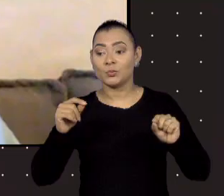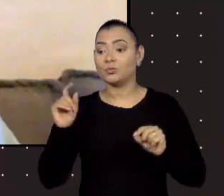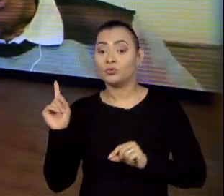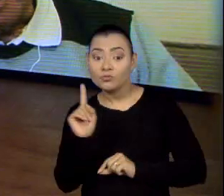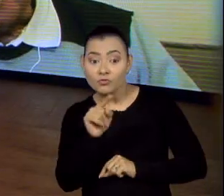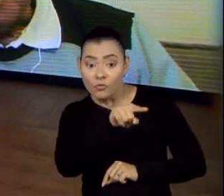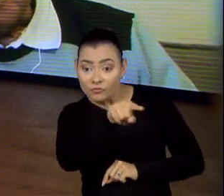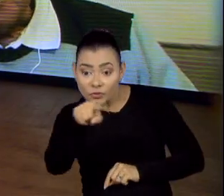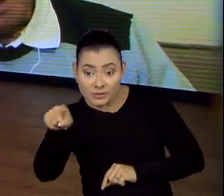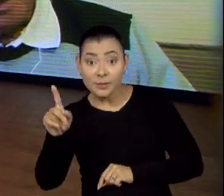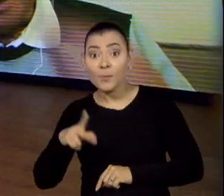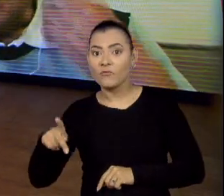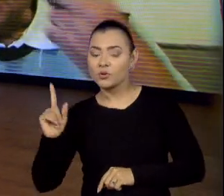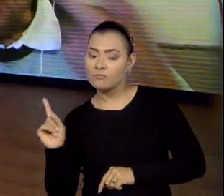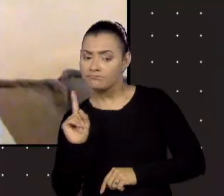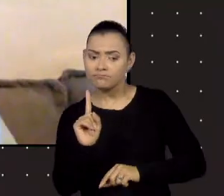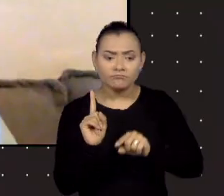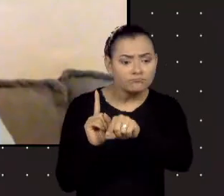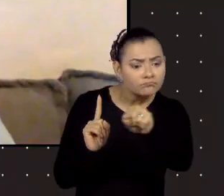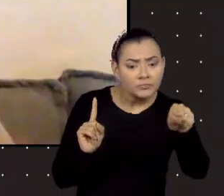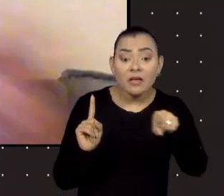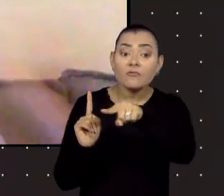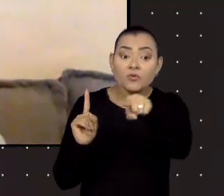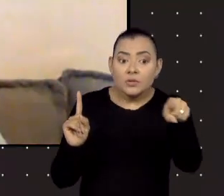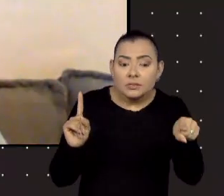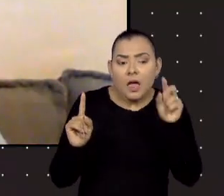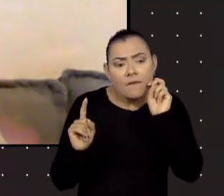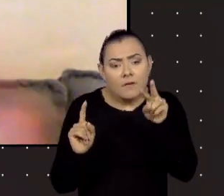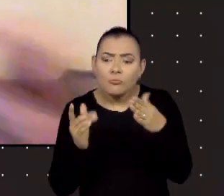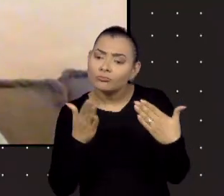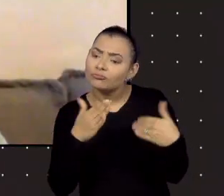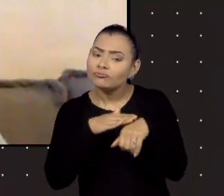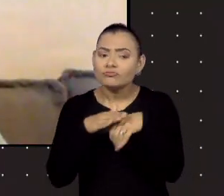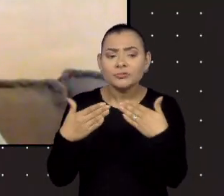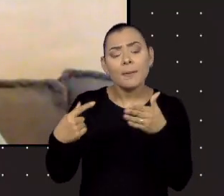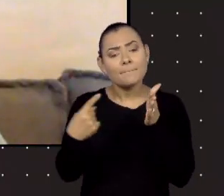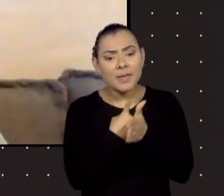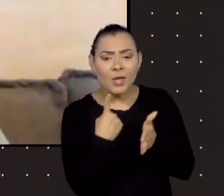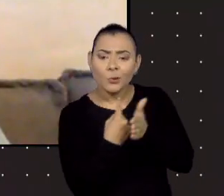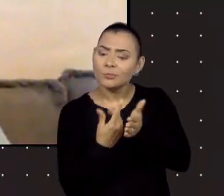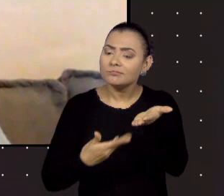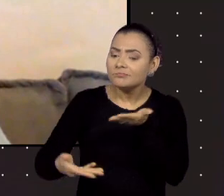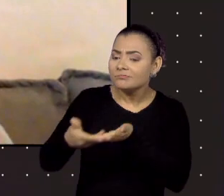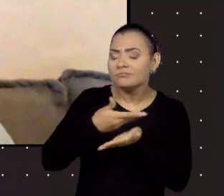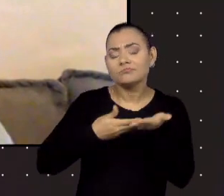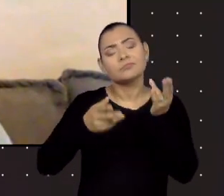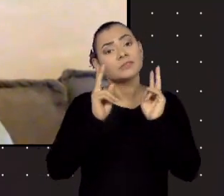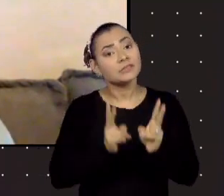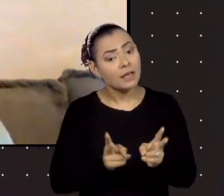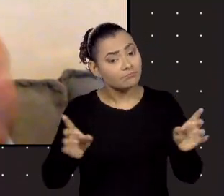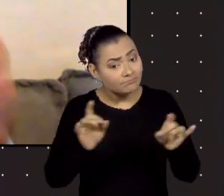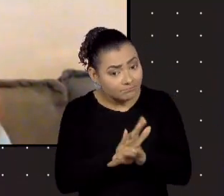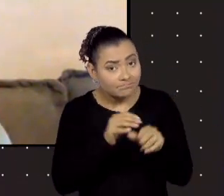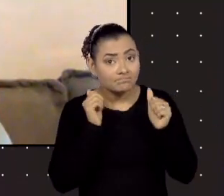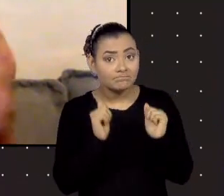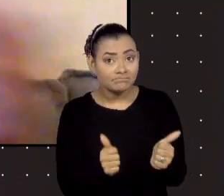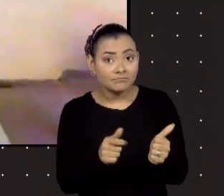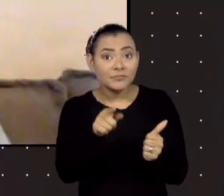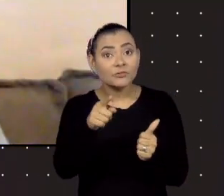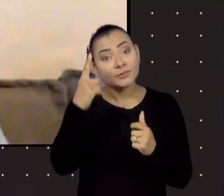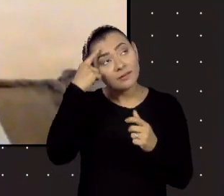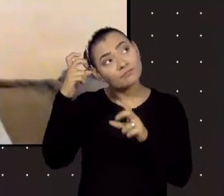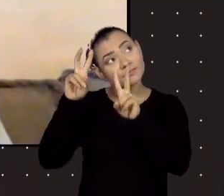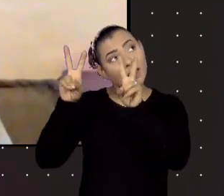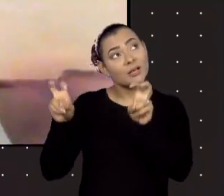rua, olhem, escutem, conversem, perguntem, e daí vocês tiram um